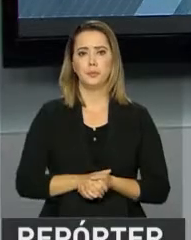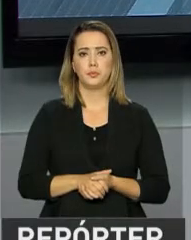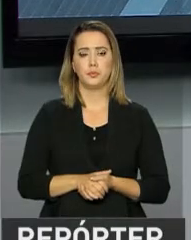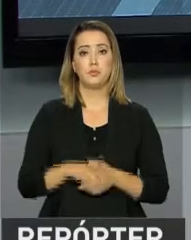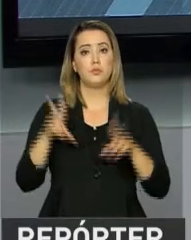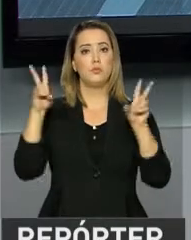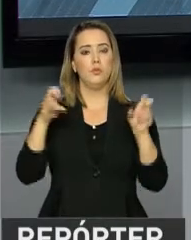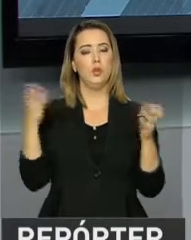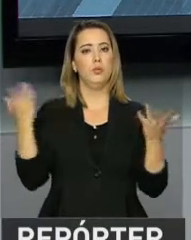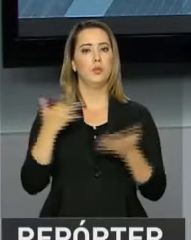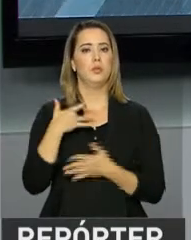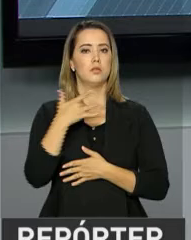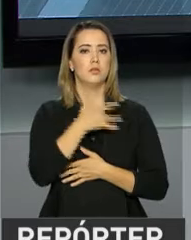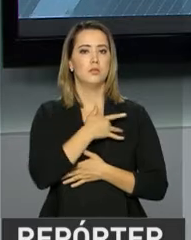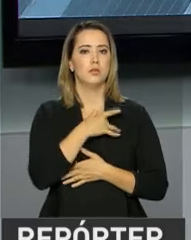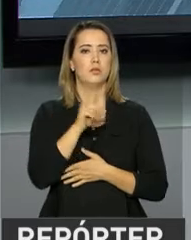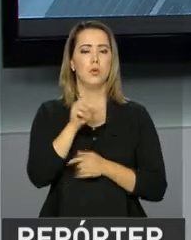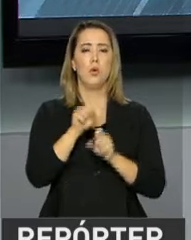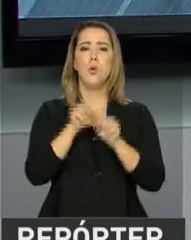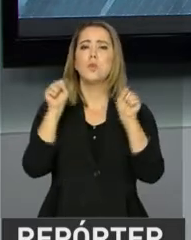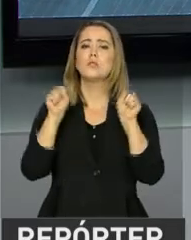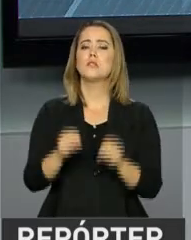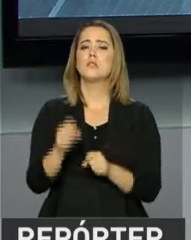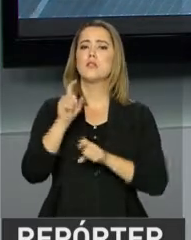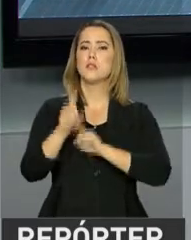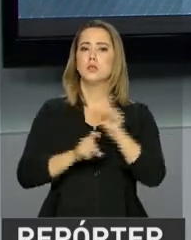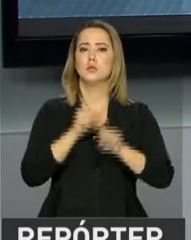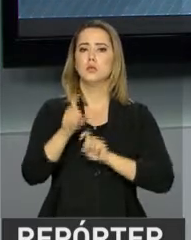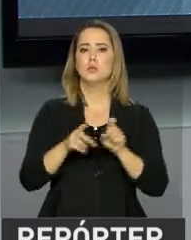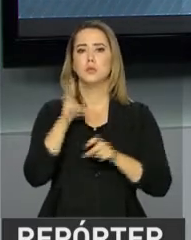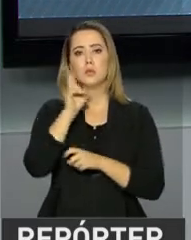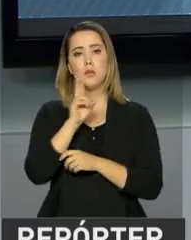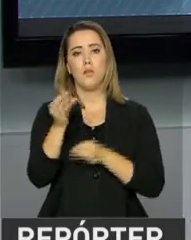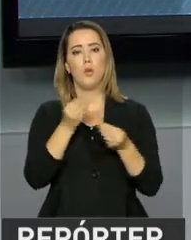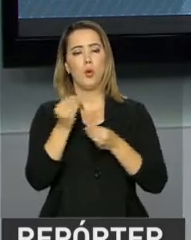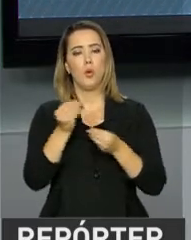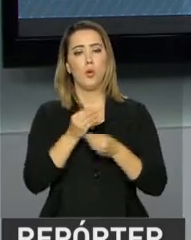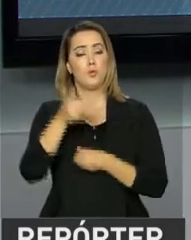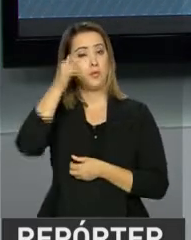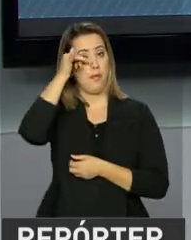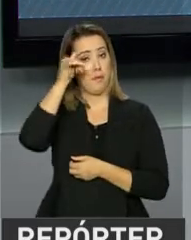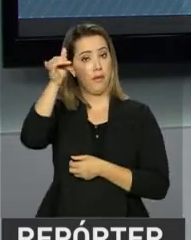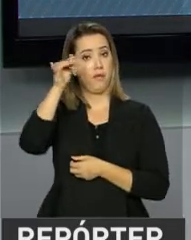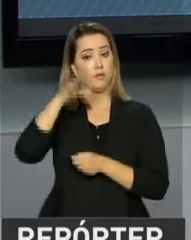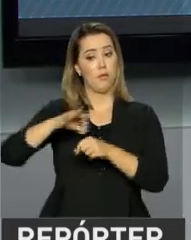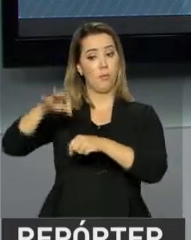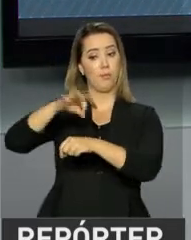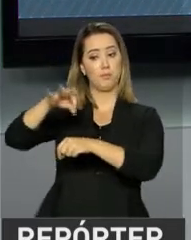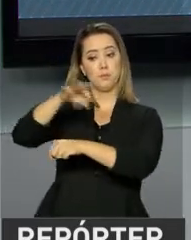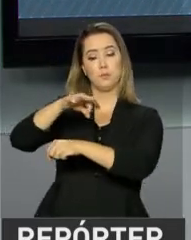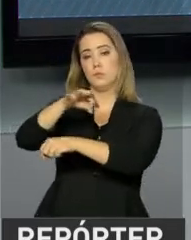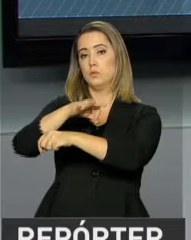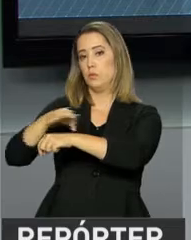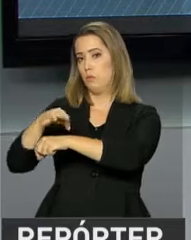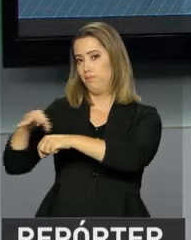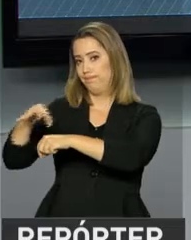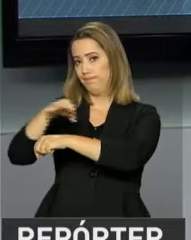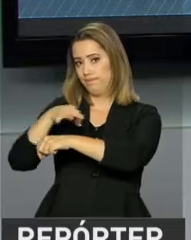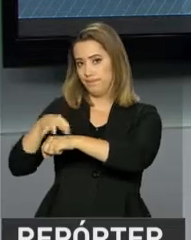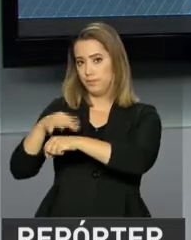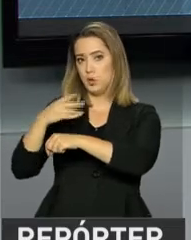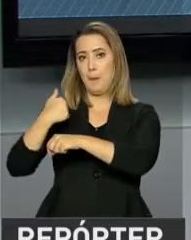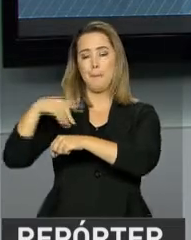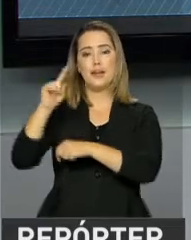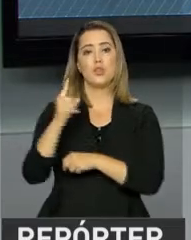o assunto agora é a saúde um sistema eletrônico para acompanhar as ações de combate ao aedes aegypti aponta que mais de